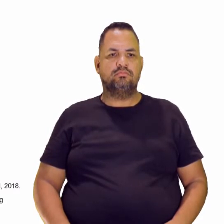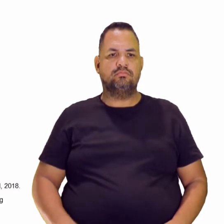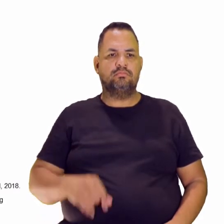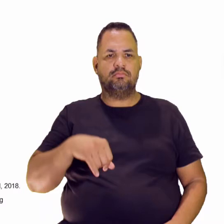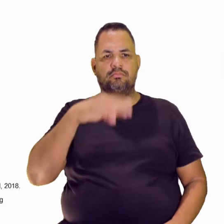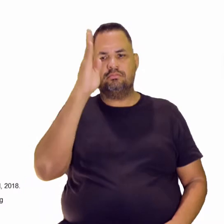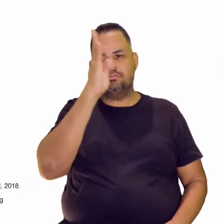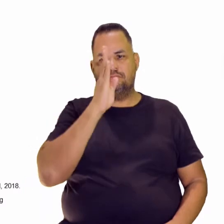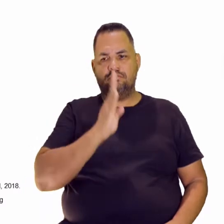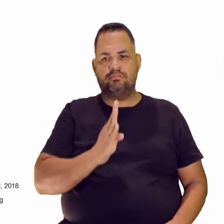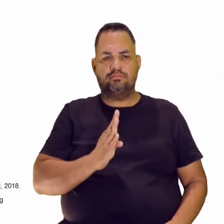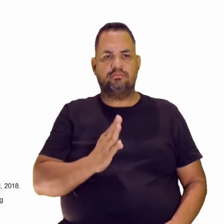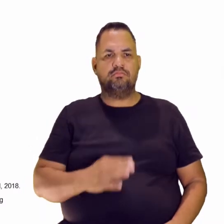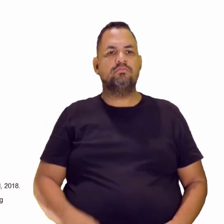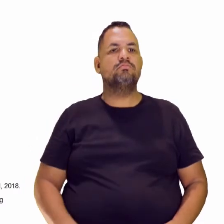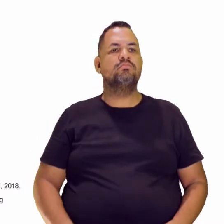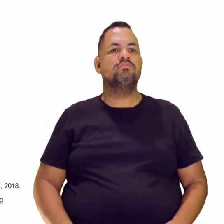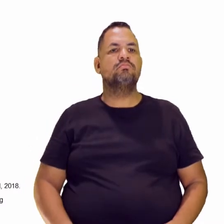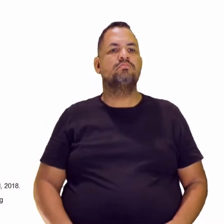no Brasil,